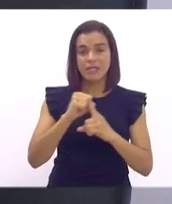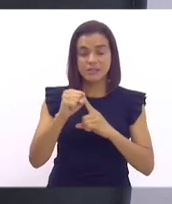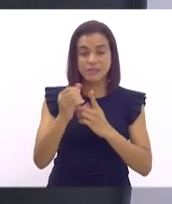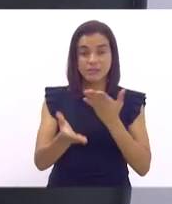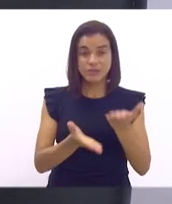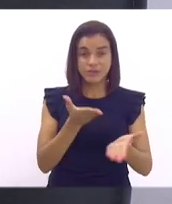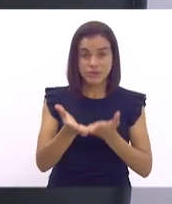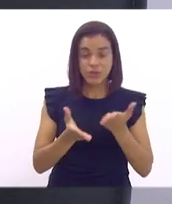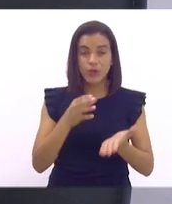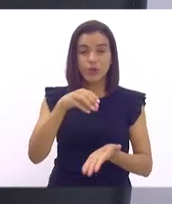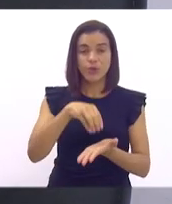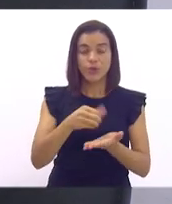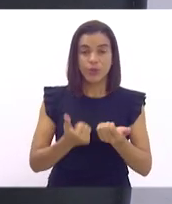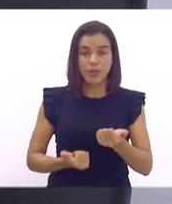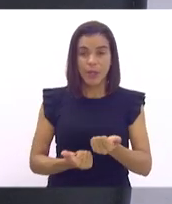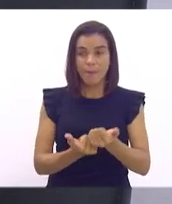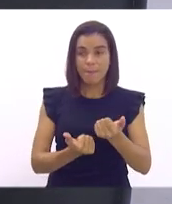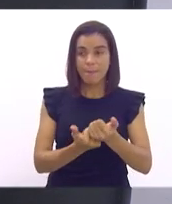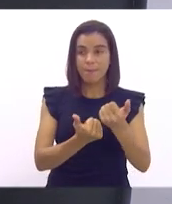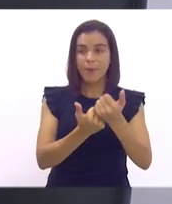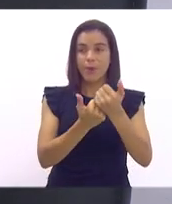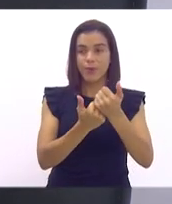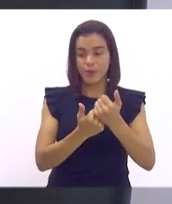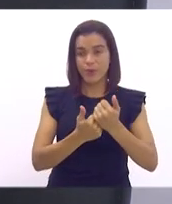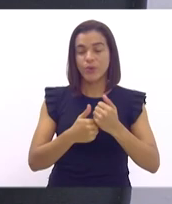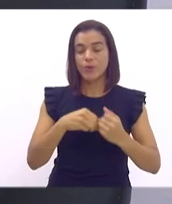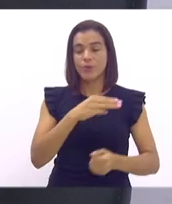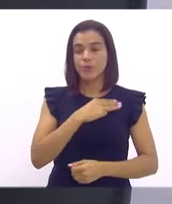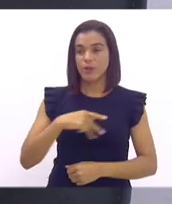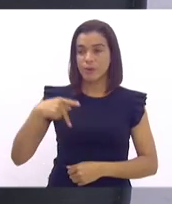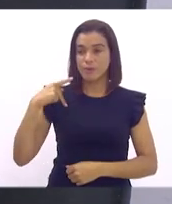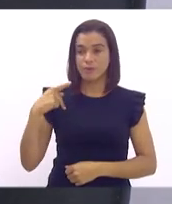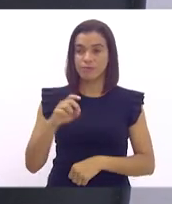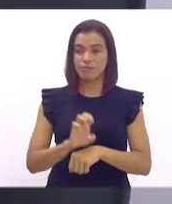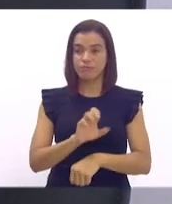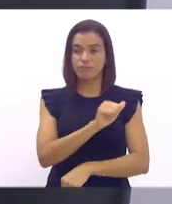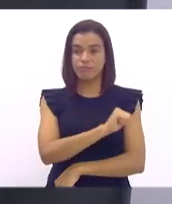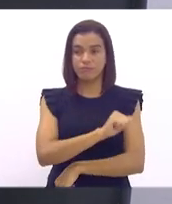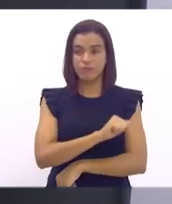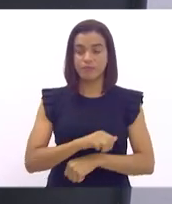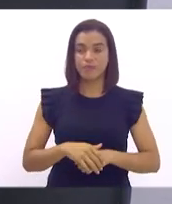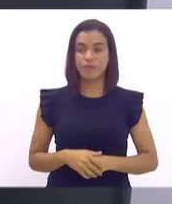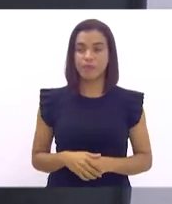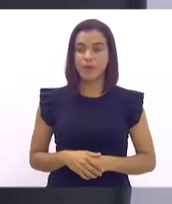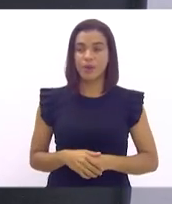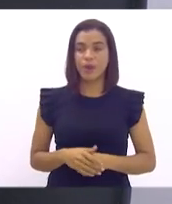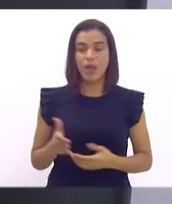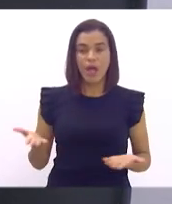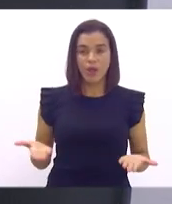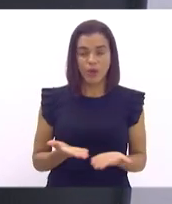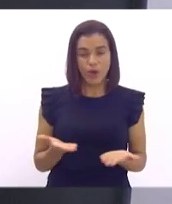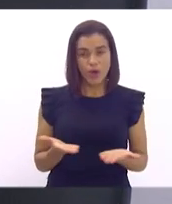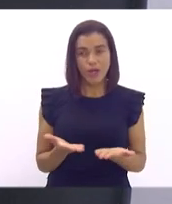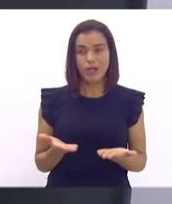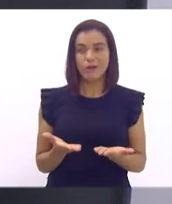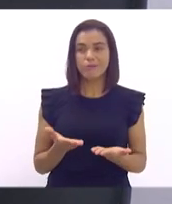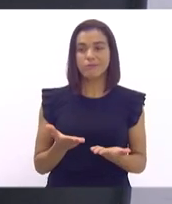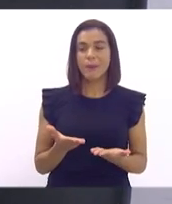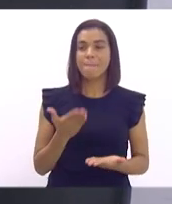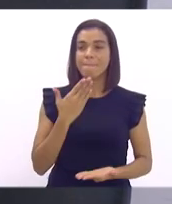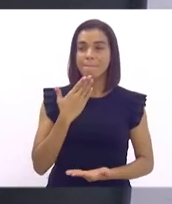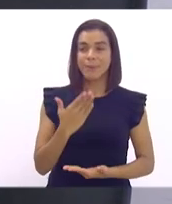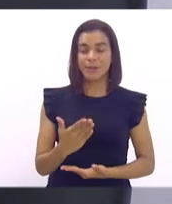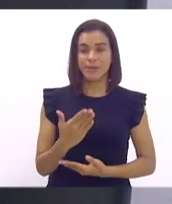Núcleo de Apoio das Vítimas, NAVE, do Ministério Público do Estado do Rio de Janeiro. Quero desde já pedir à